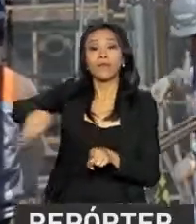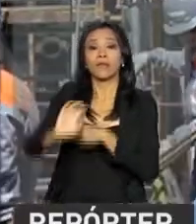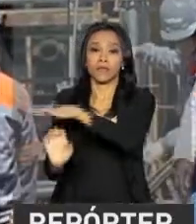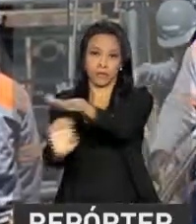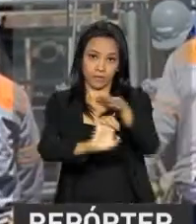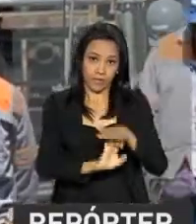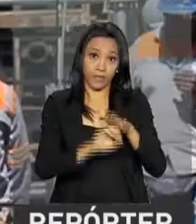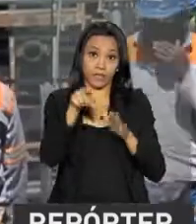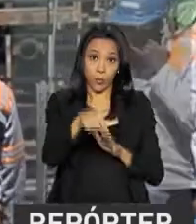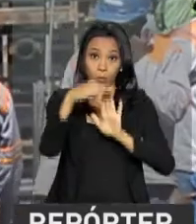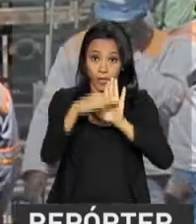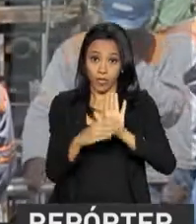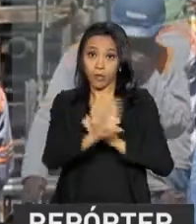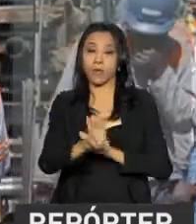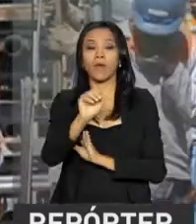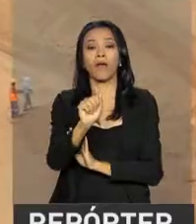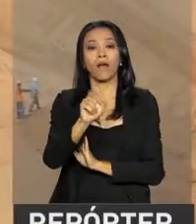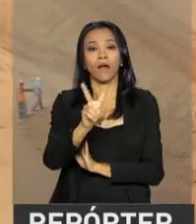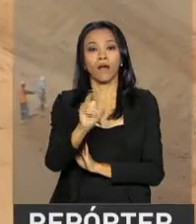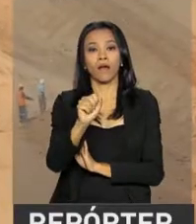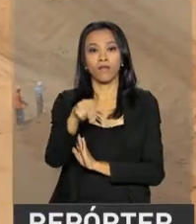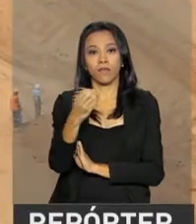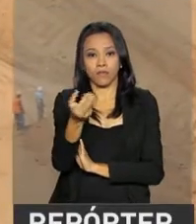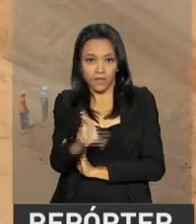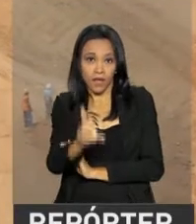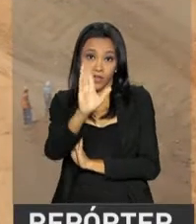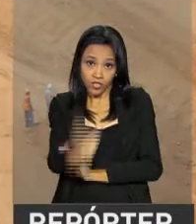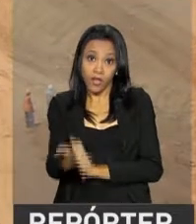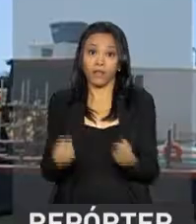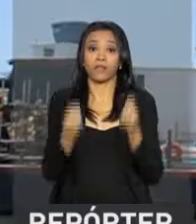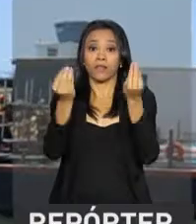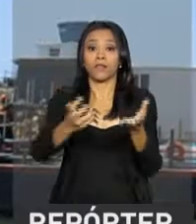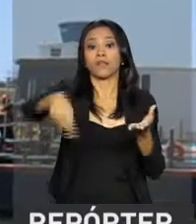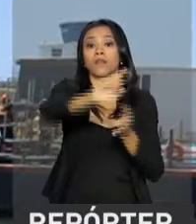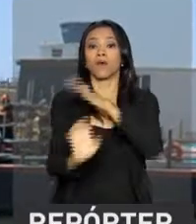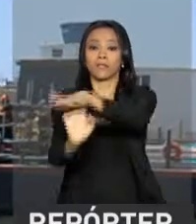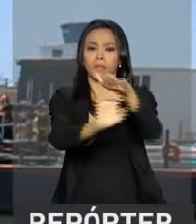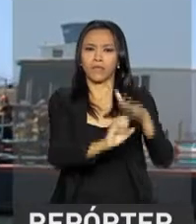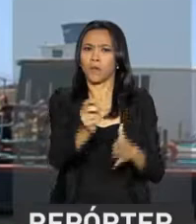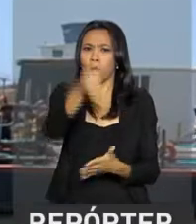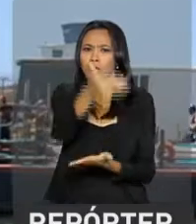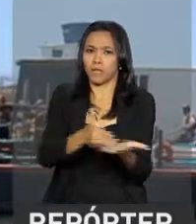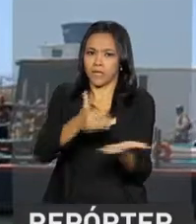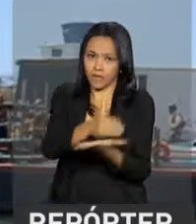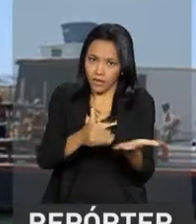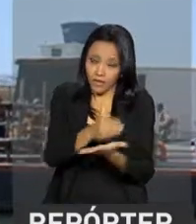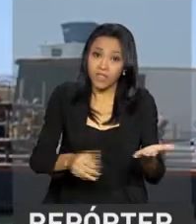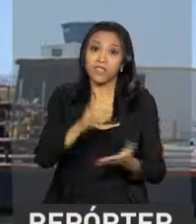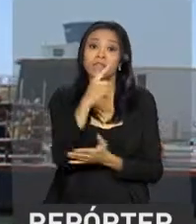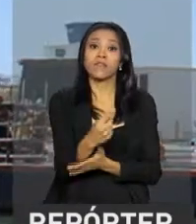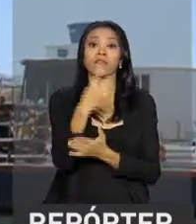programa Agora é Avançar Parcerias já concedeu à iniciativa privada quase a metade dos 145